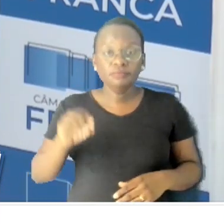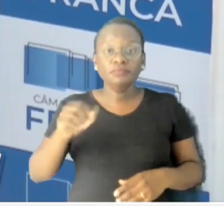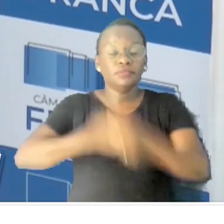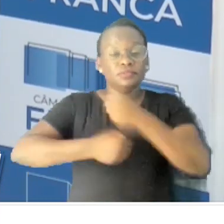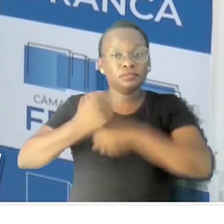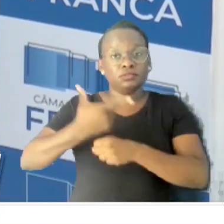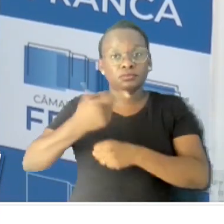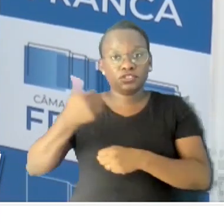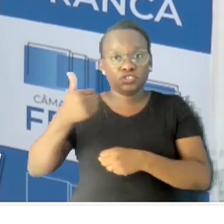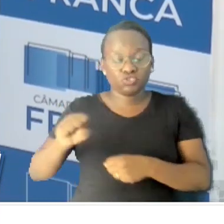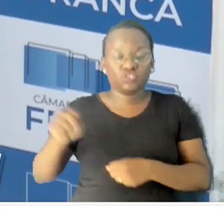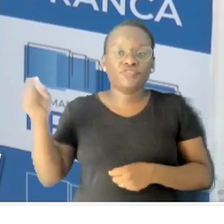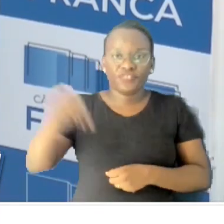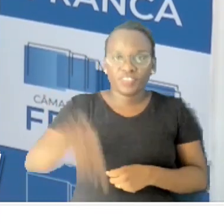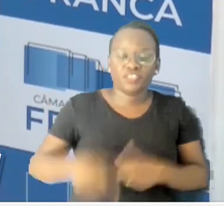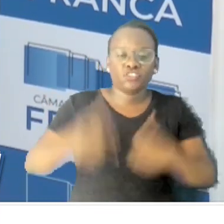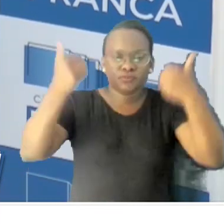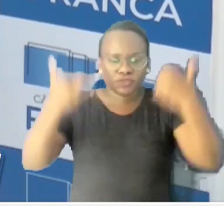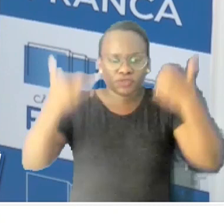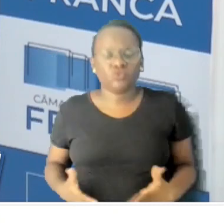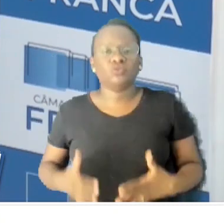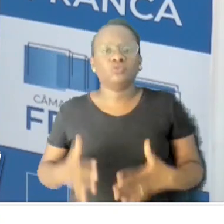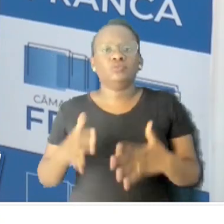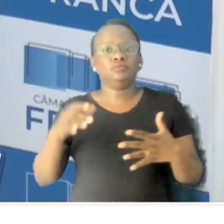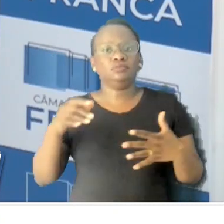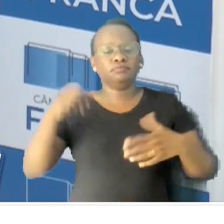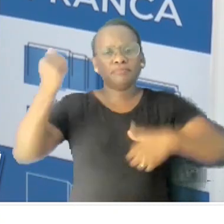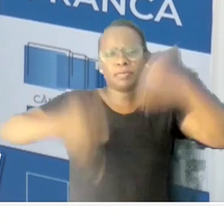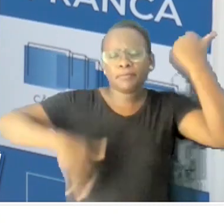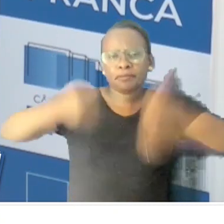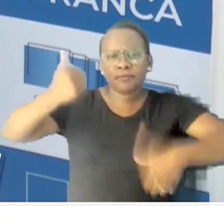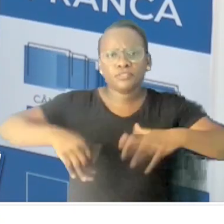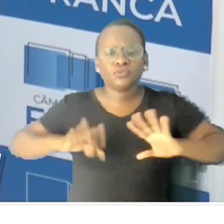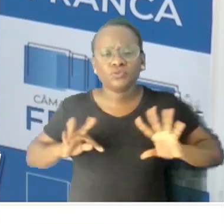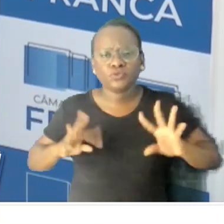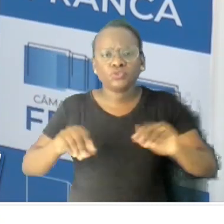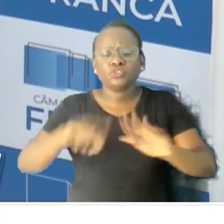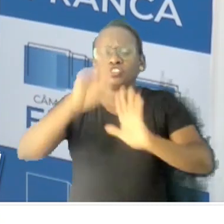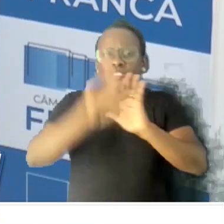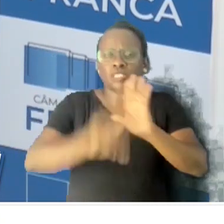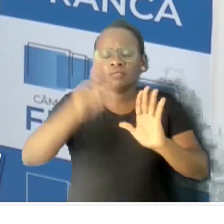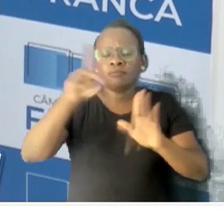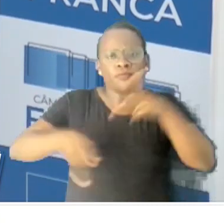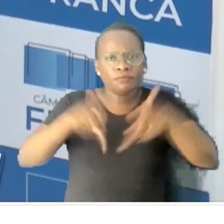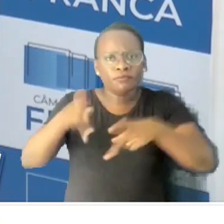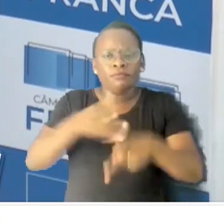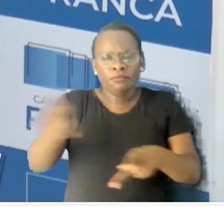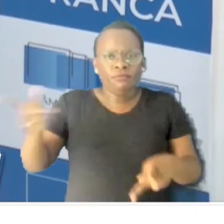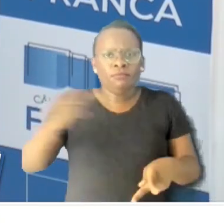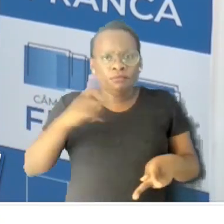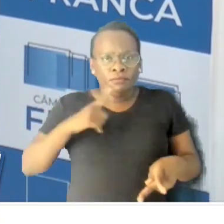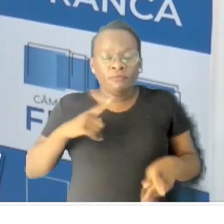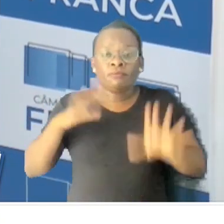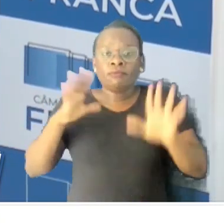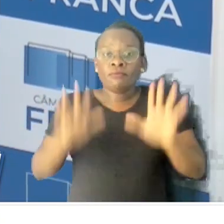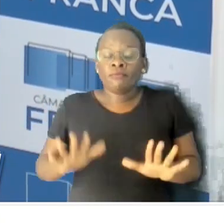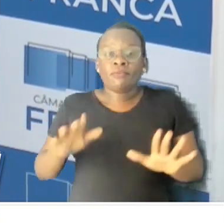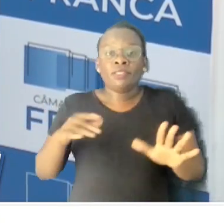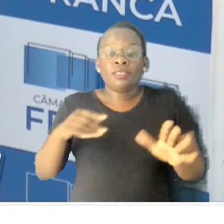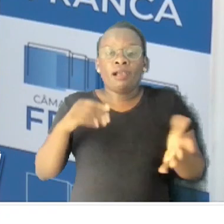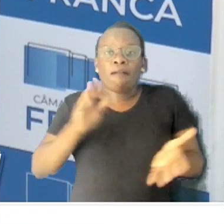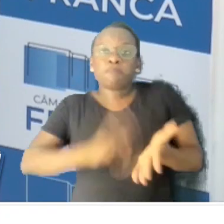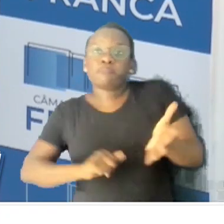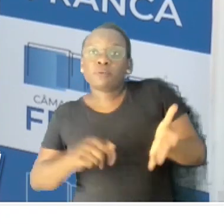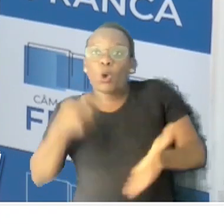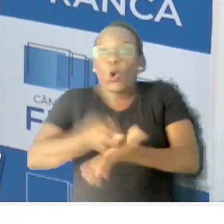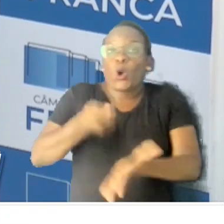muito categórico, ele explanou todos os direitos que essa população, mas ele não se furtou a cobrar